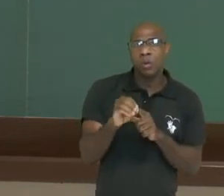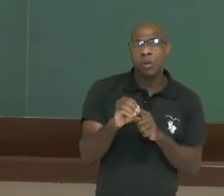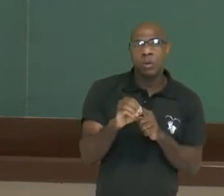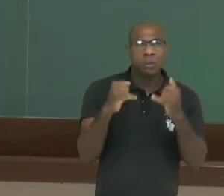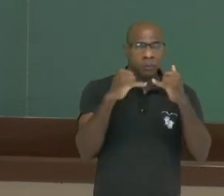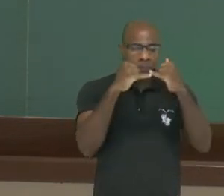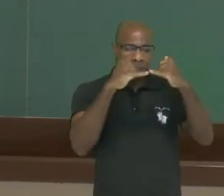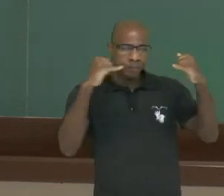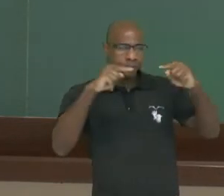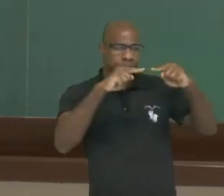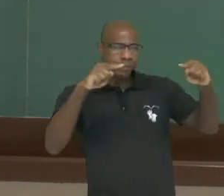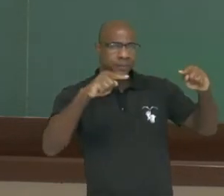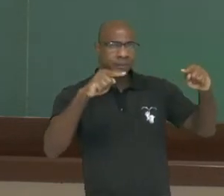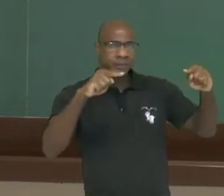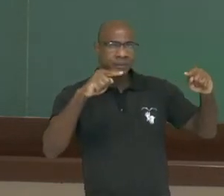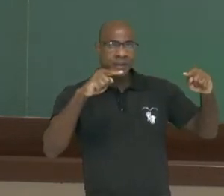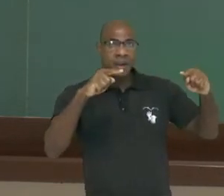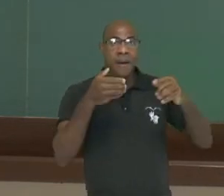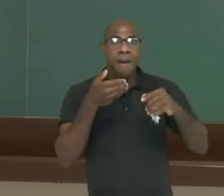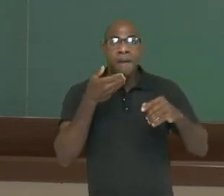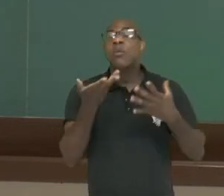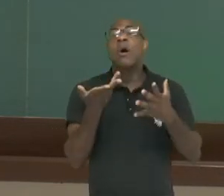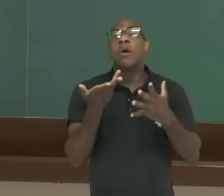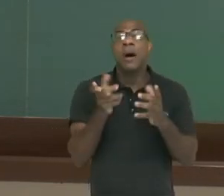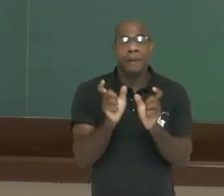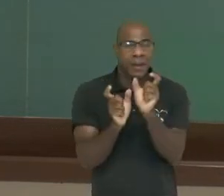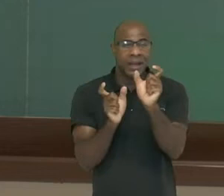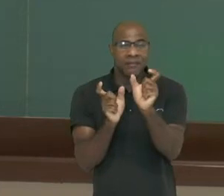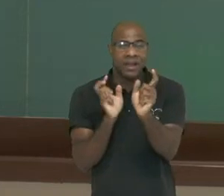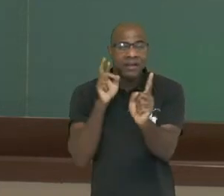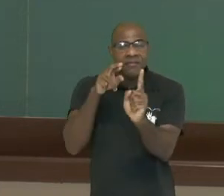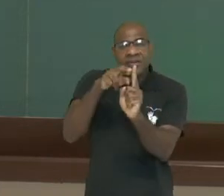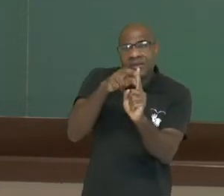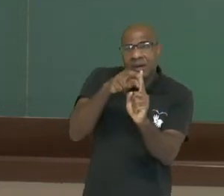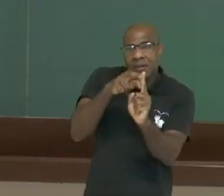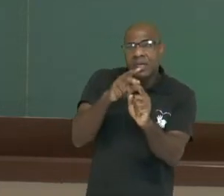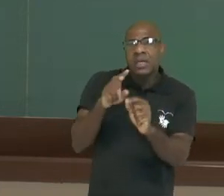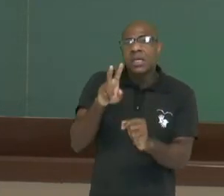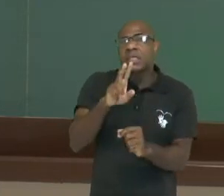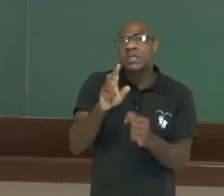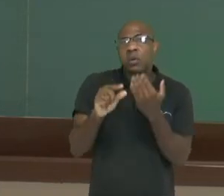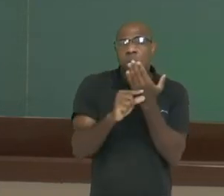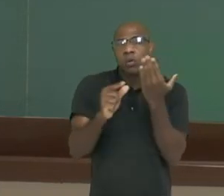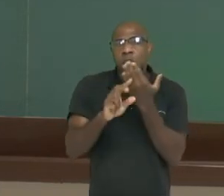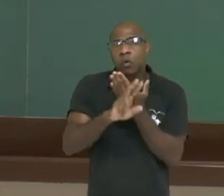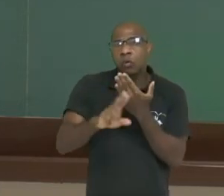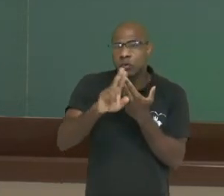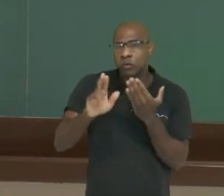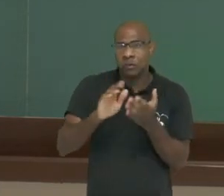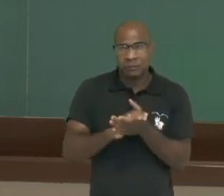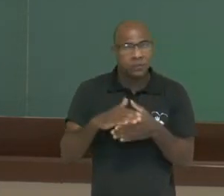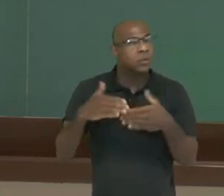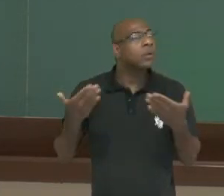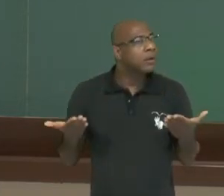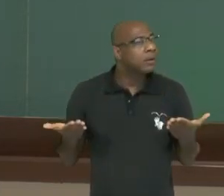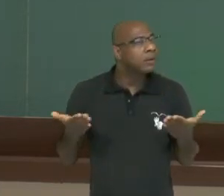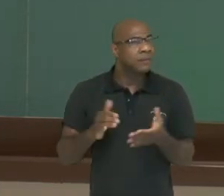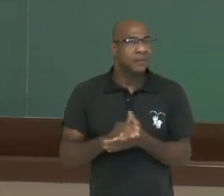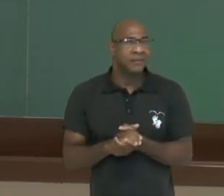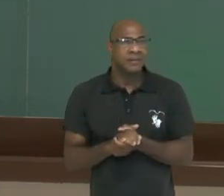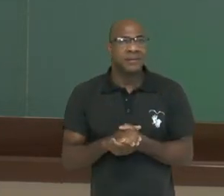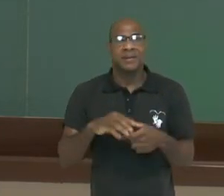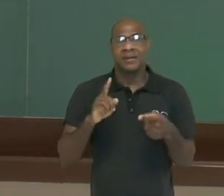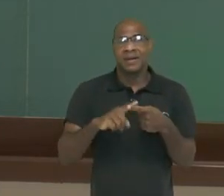os elementos de coesão referencial que o autor usou. Vamos retomar aqui antes de ir para lá? Já falei todos. Vou retomar de